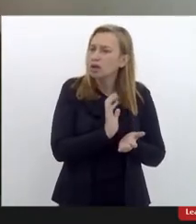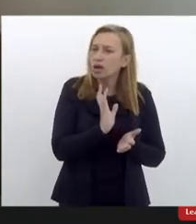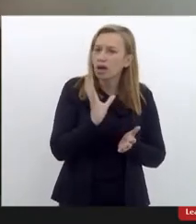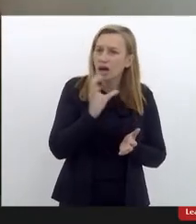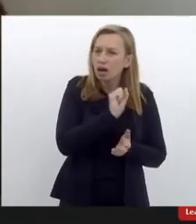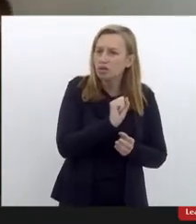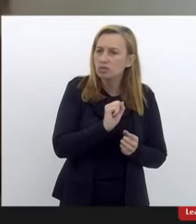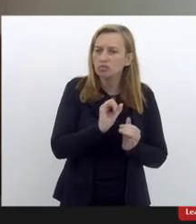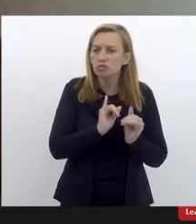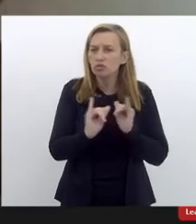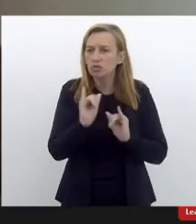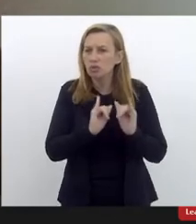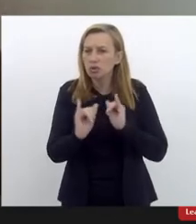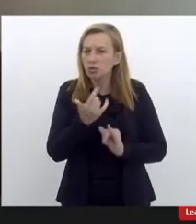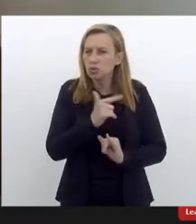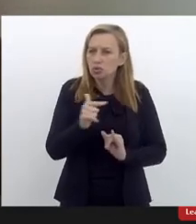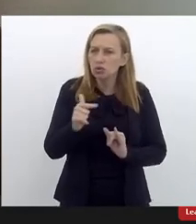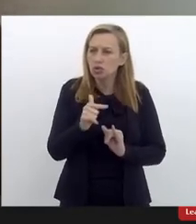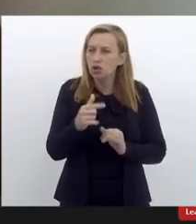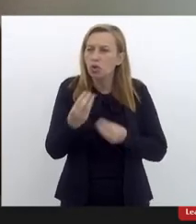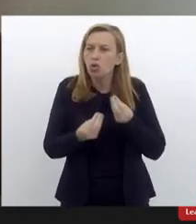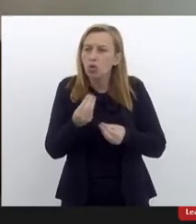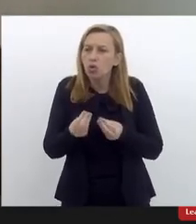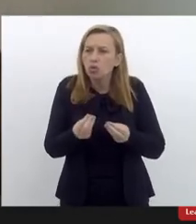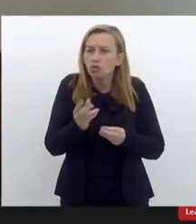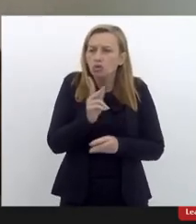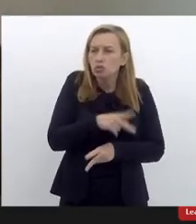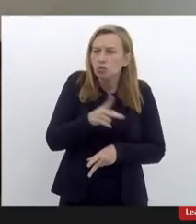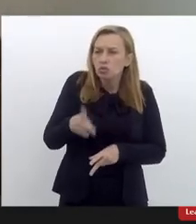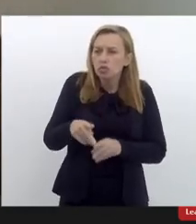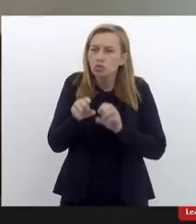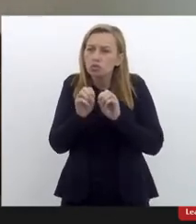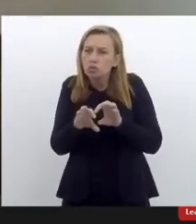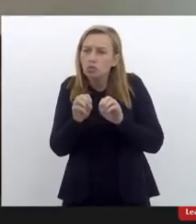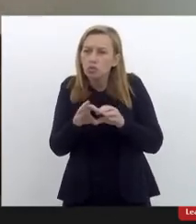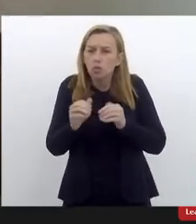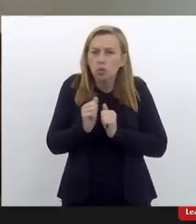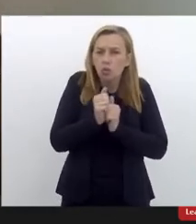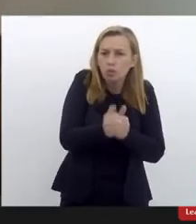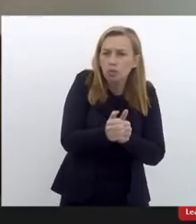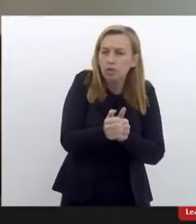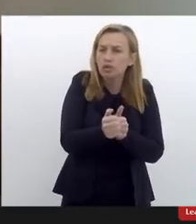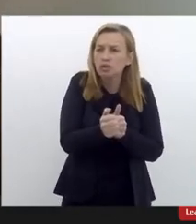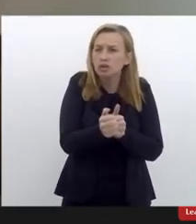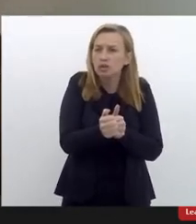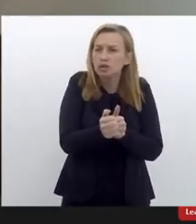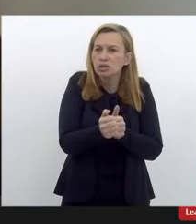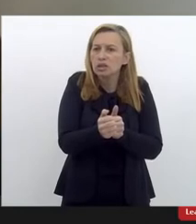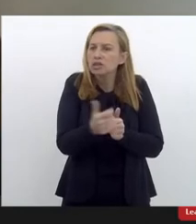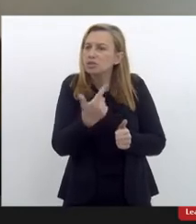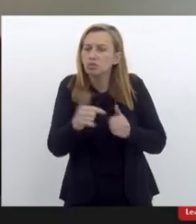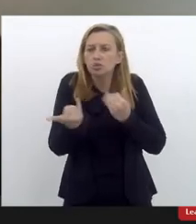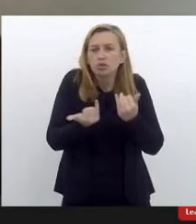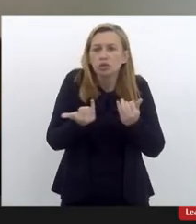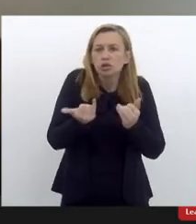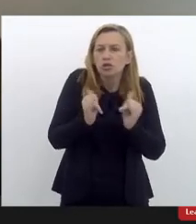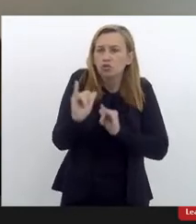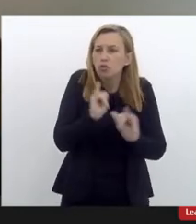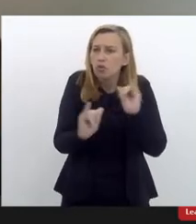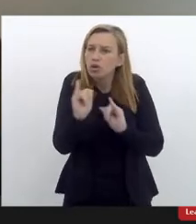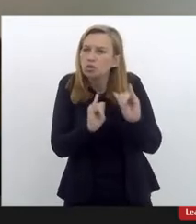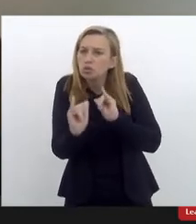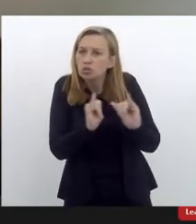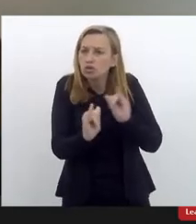não há informações, né, como os professores estão dando aula, né, como há um acompanhamento, se não há pelo menos informações,